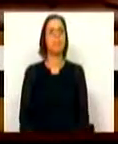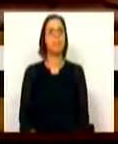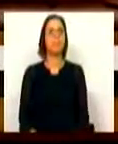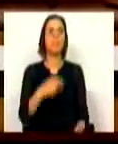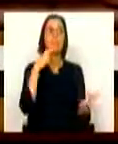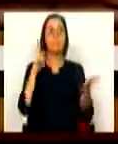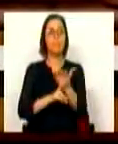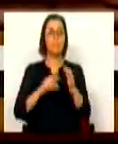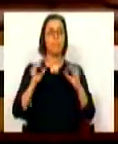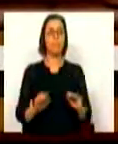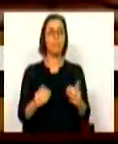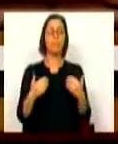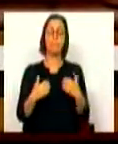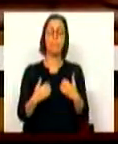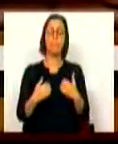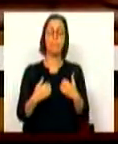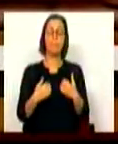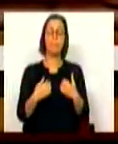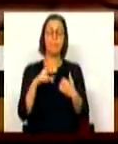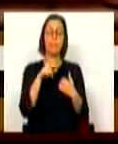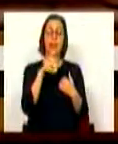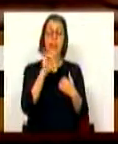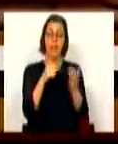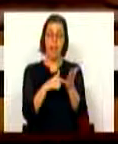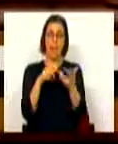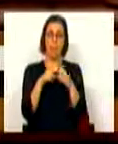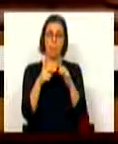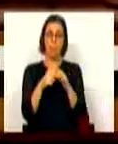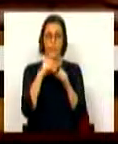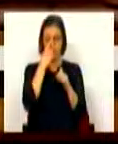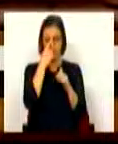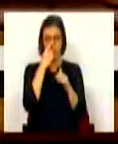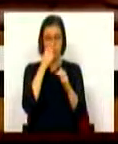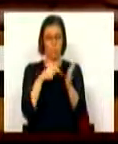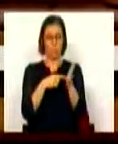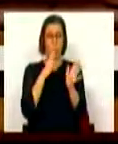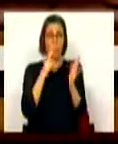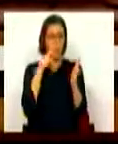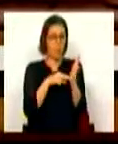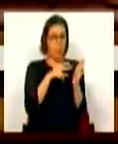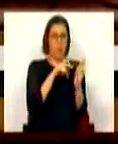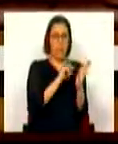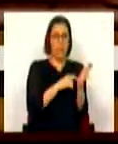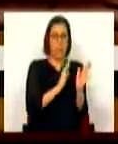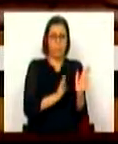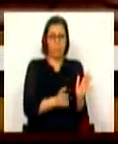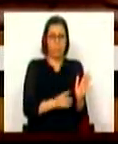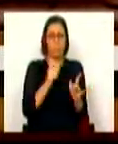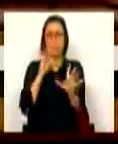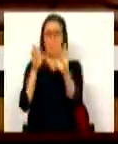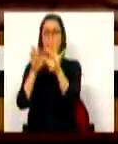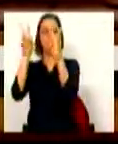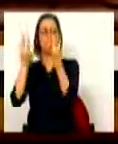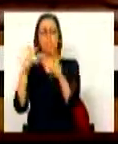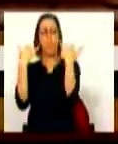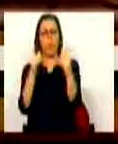É verdade que nós temos, no RASI resultam problemas, e não é preciso irmos ao RASI, relacionados com as matérias